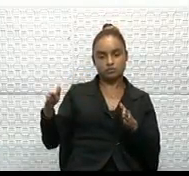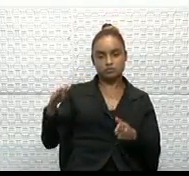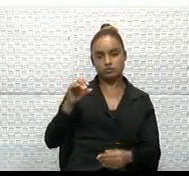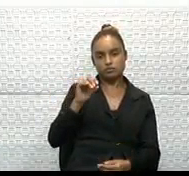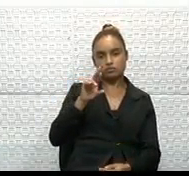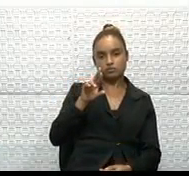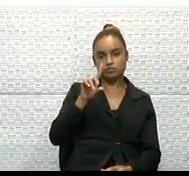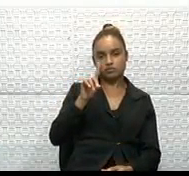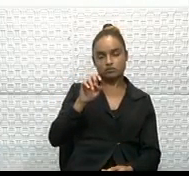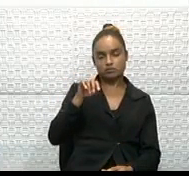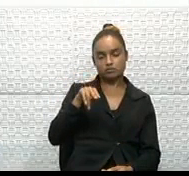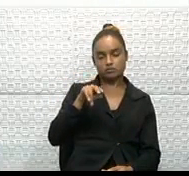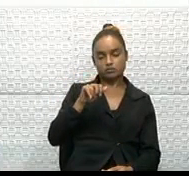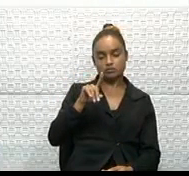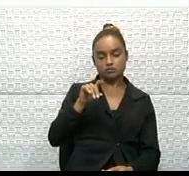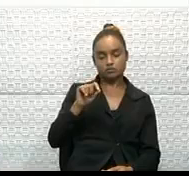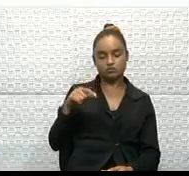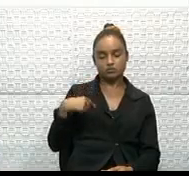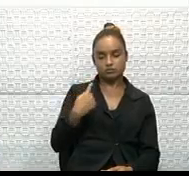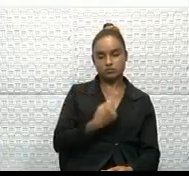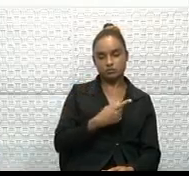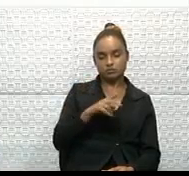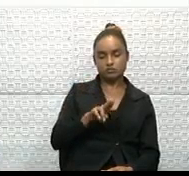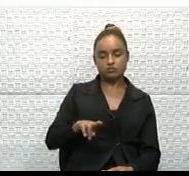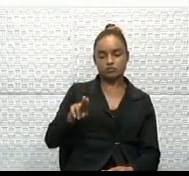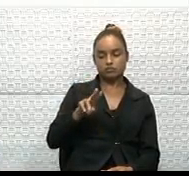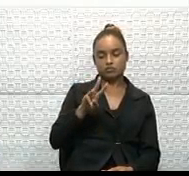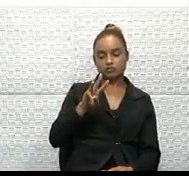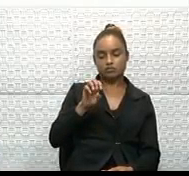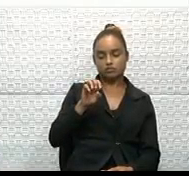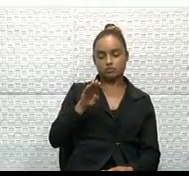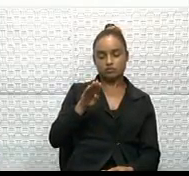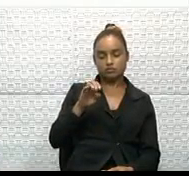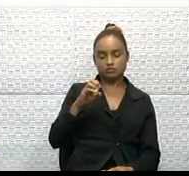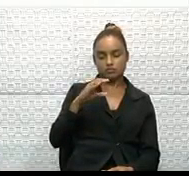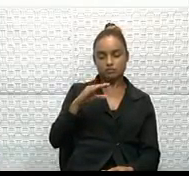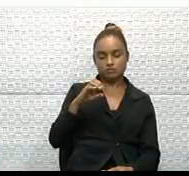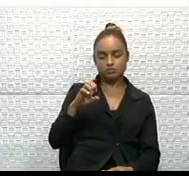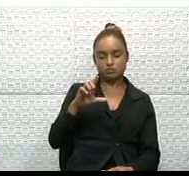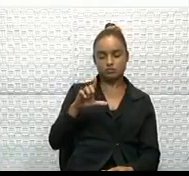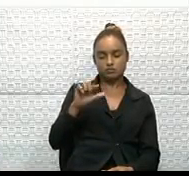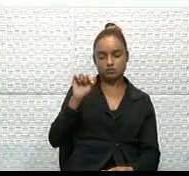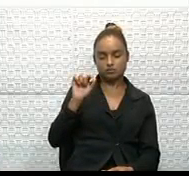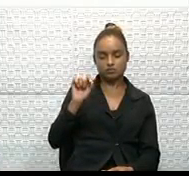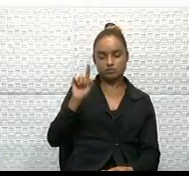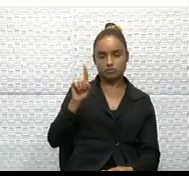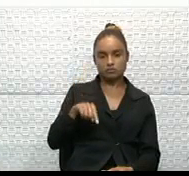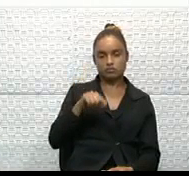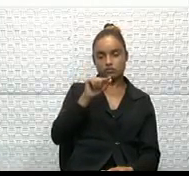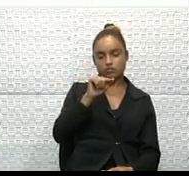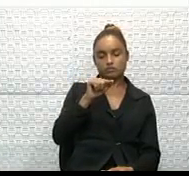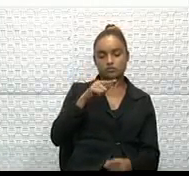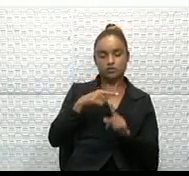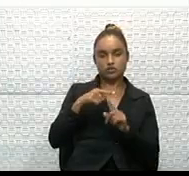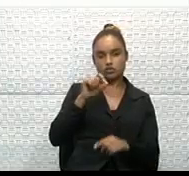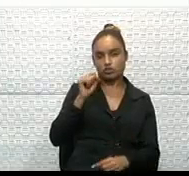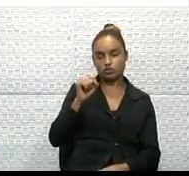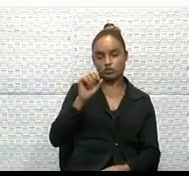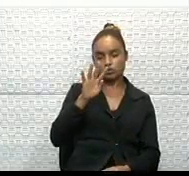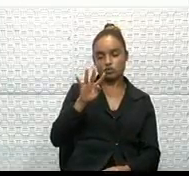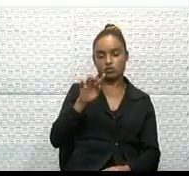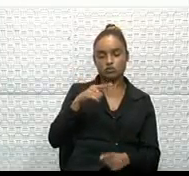para determinarmos utilizando o Excel. Então, nós vamos, os pares ordenados são esses. 7 com 8, 4